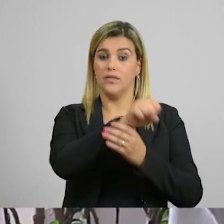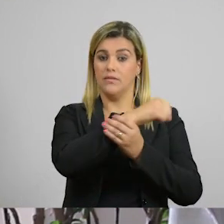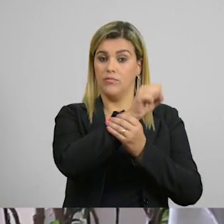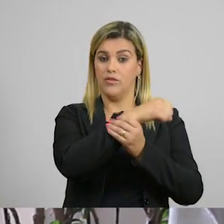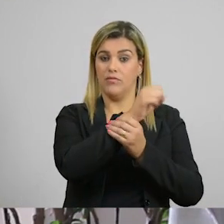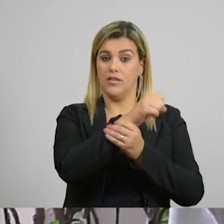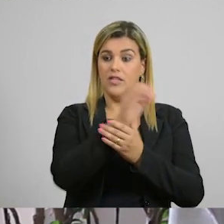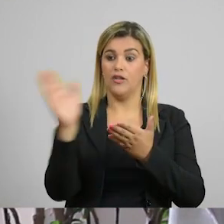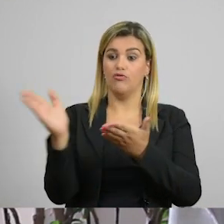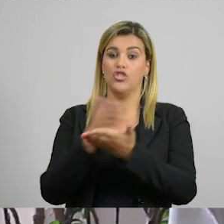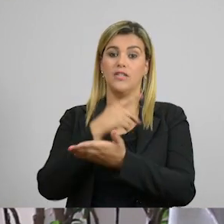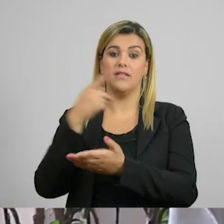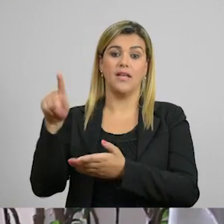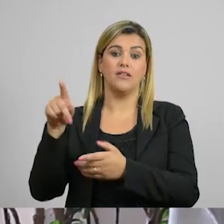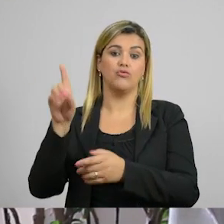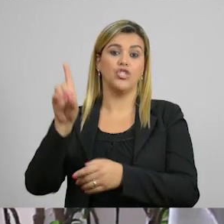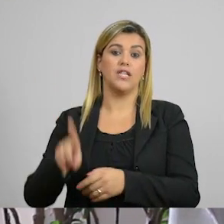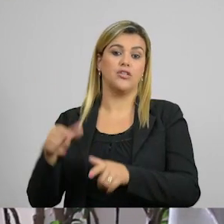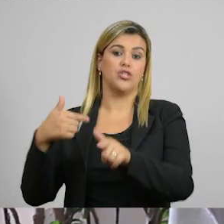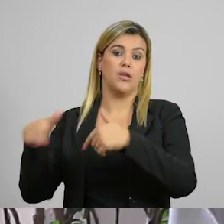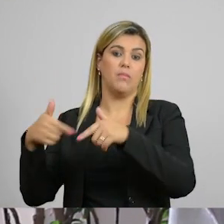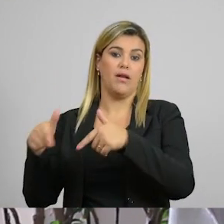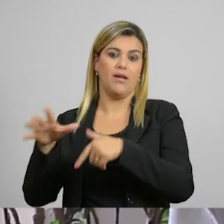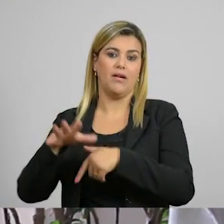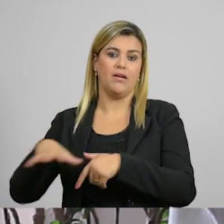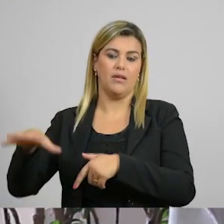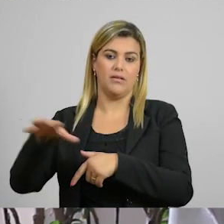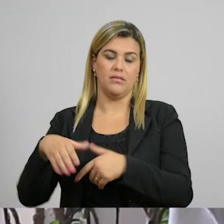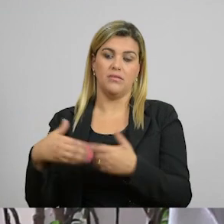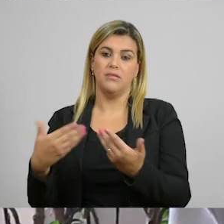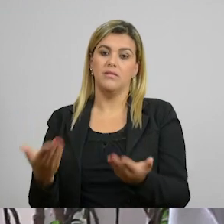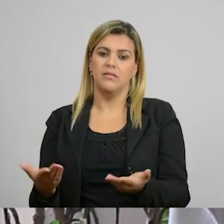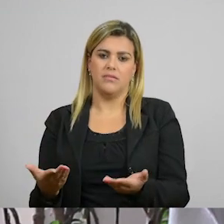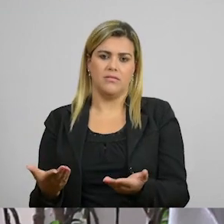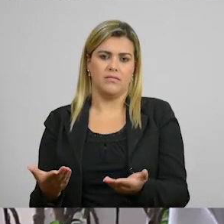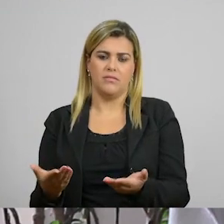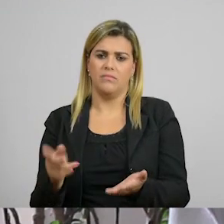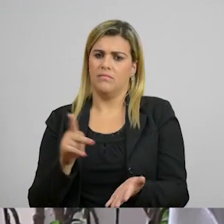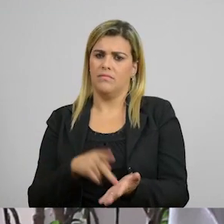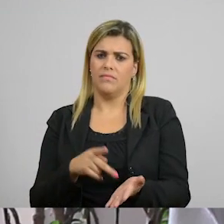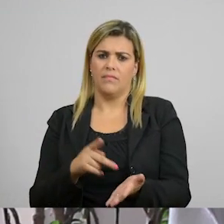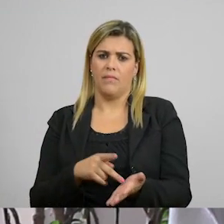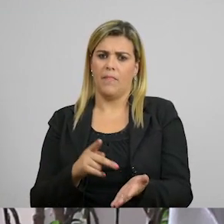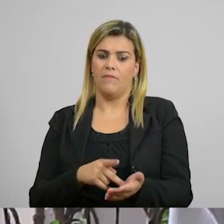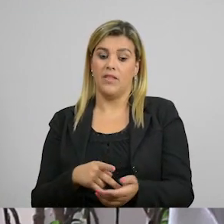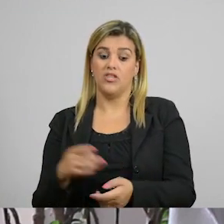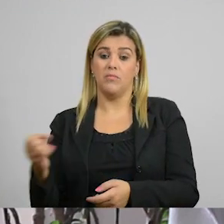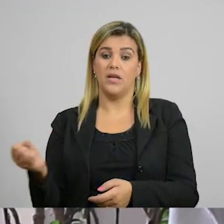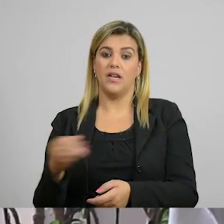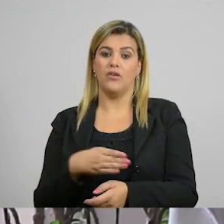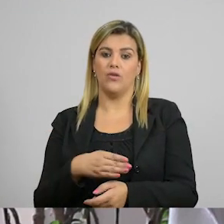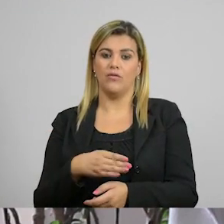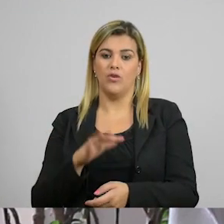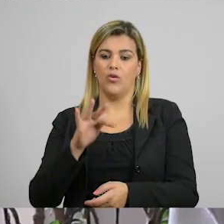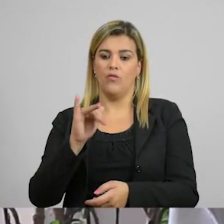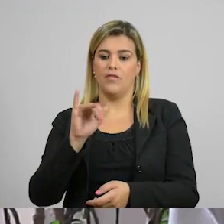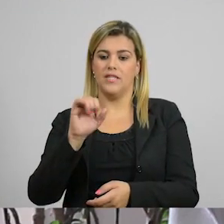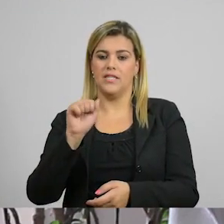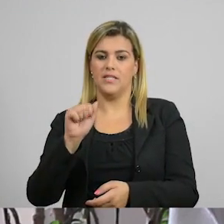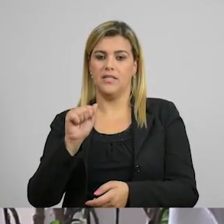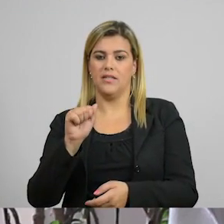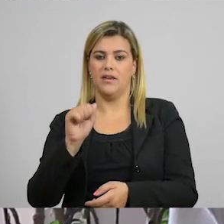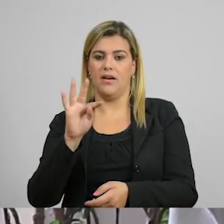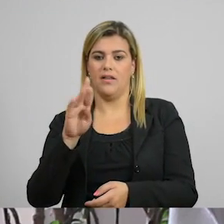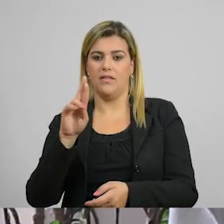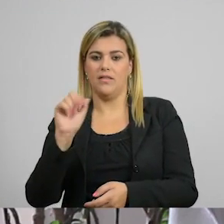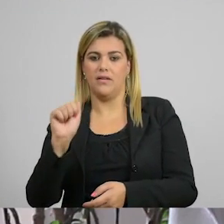tirando o trabalho deles, uma coisa muito louca, né? E, na verdade, era uma coisa muito nova o